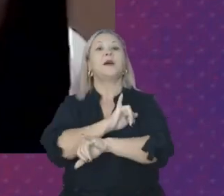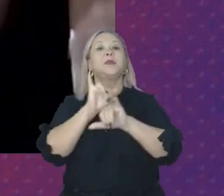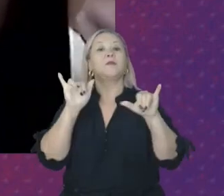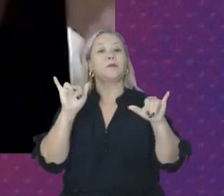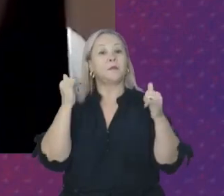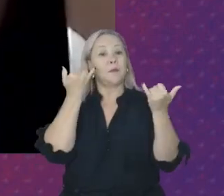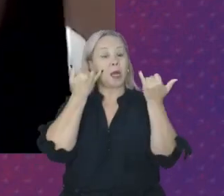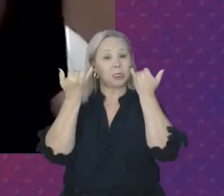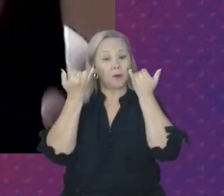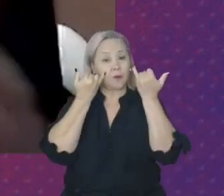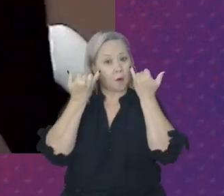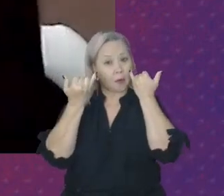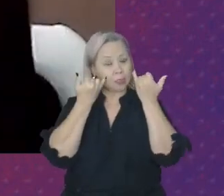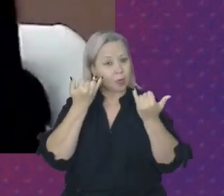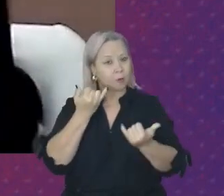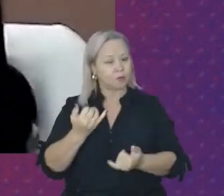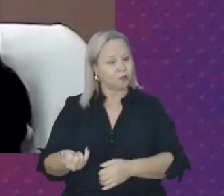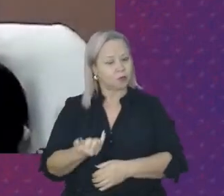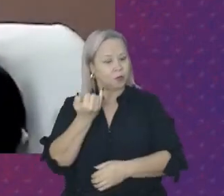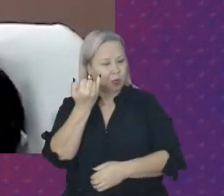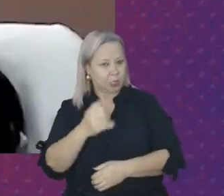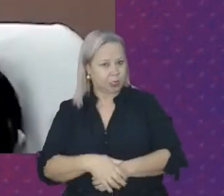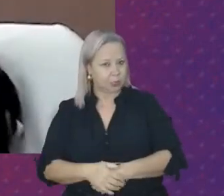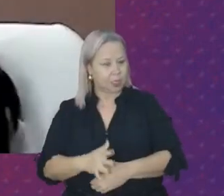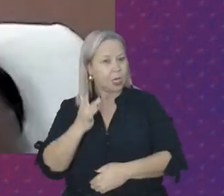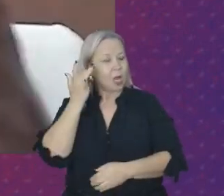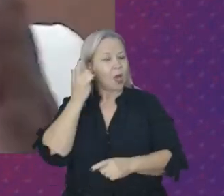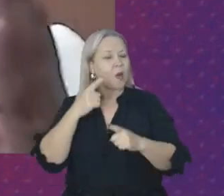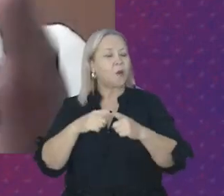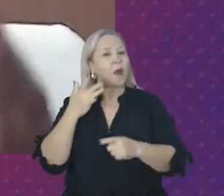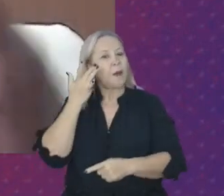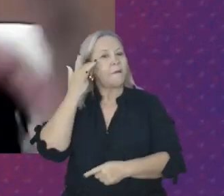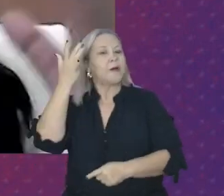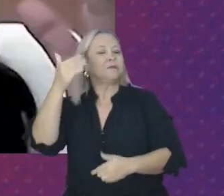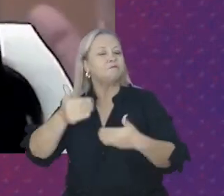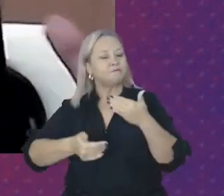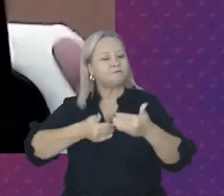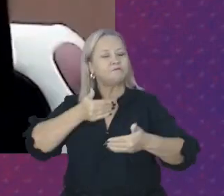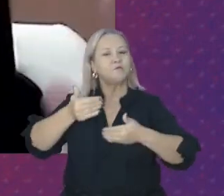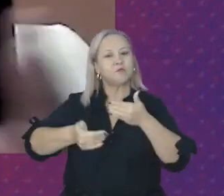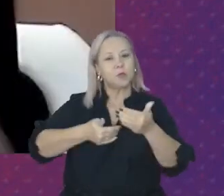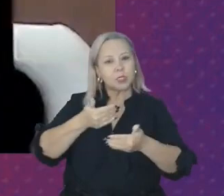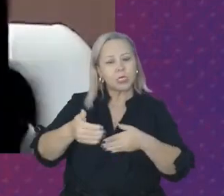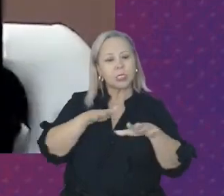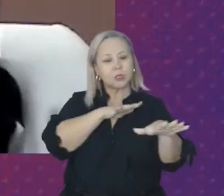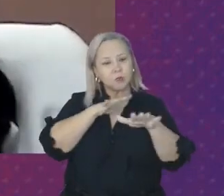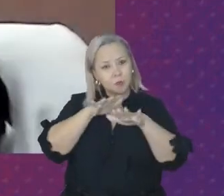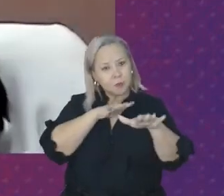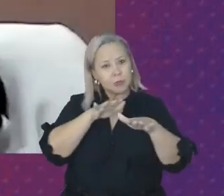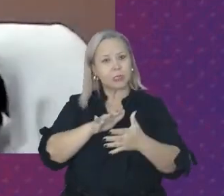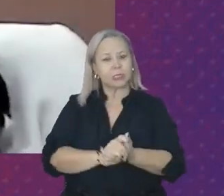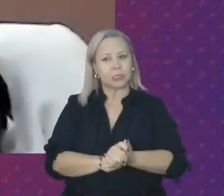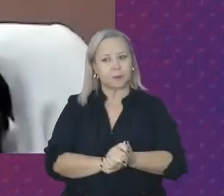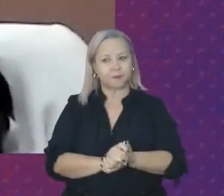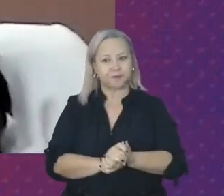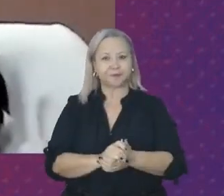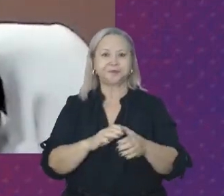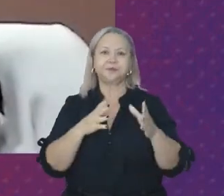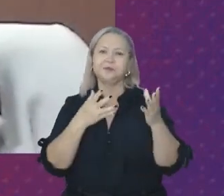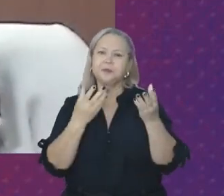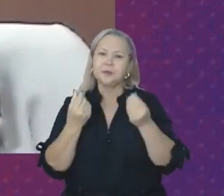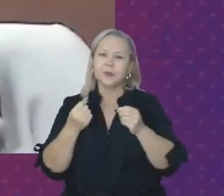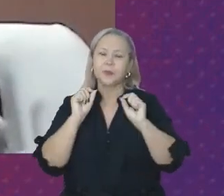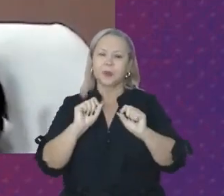Aumentar o seu banco de dados é interessante, porque vai facilitar o teu processo de mobilização, tanto